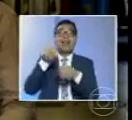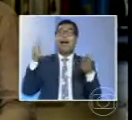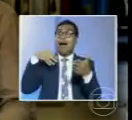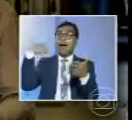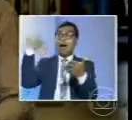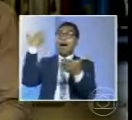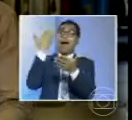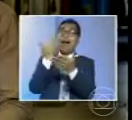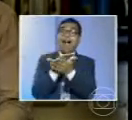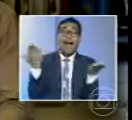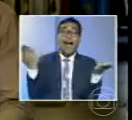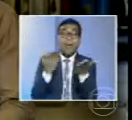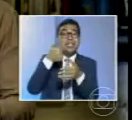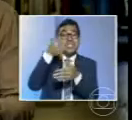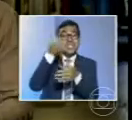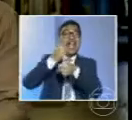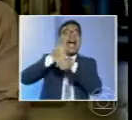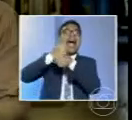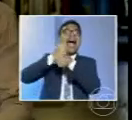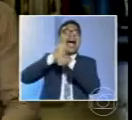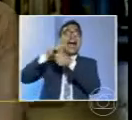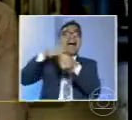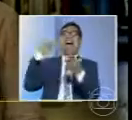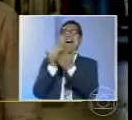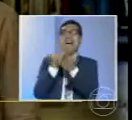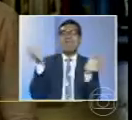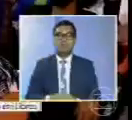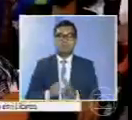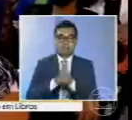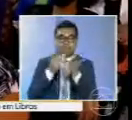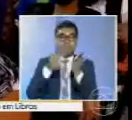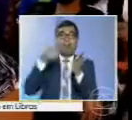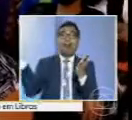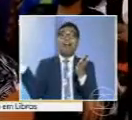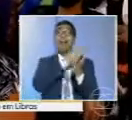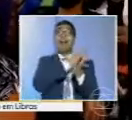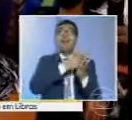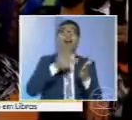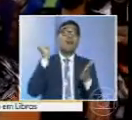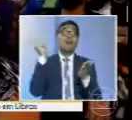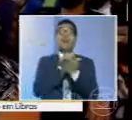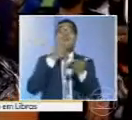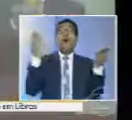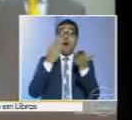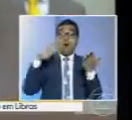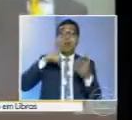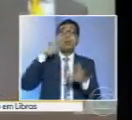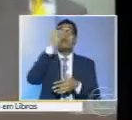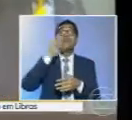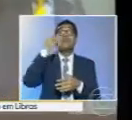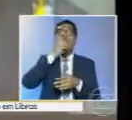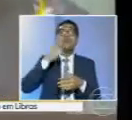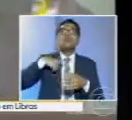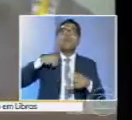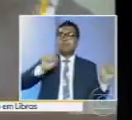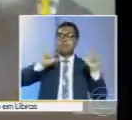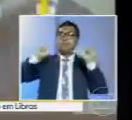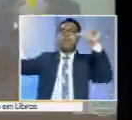terminou agora, 16 anos depois. O lançamento aconteceu neste domingo, em uma transmissão